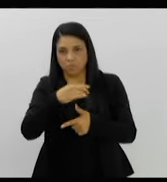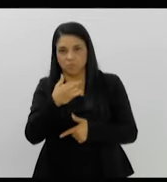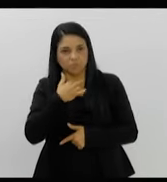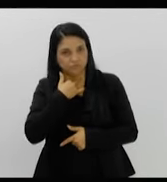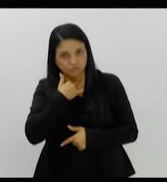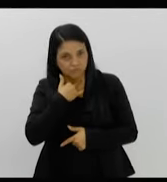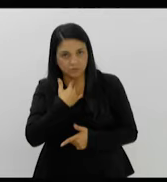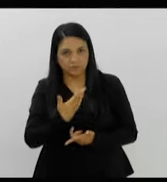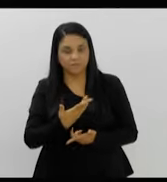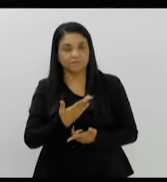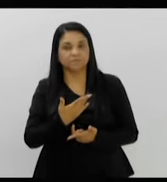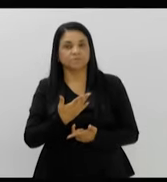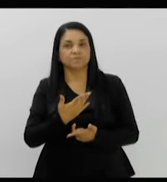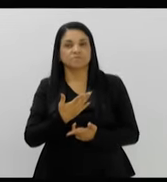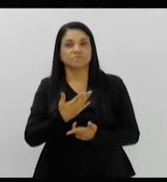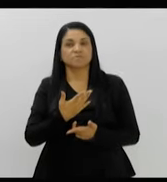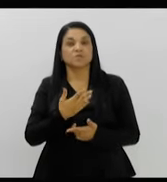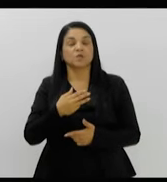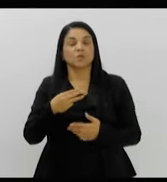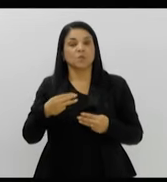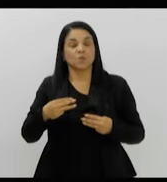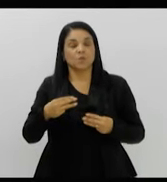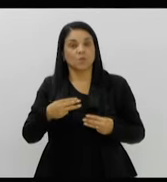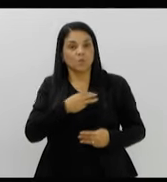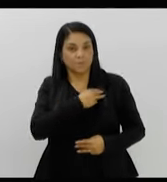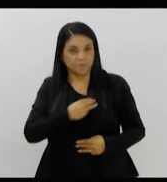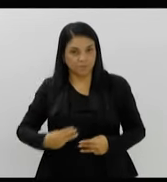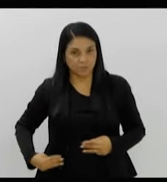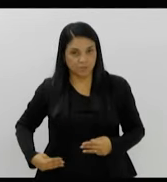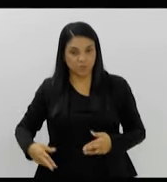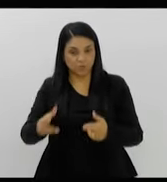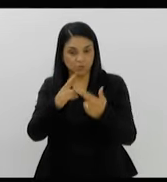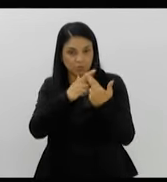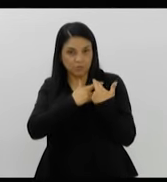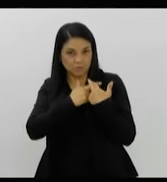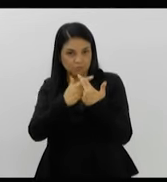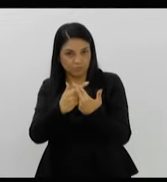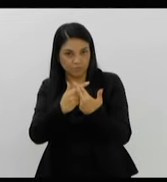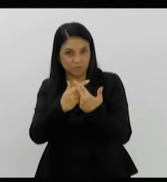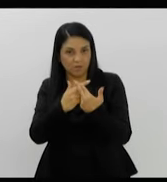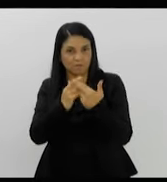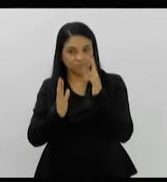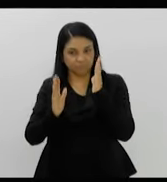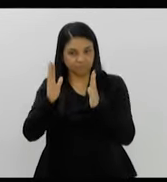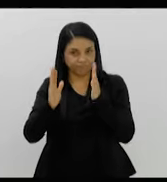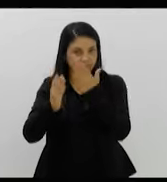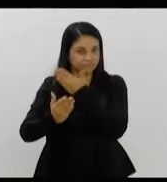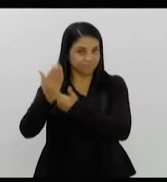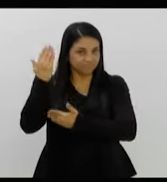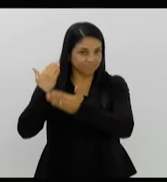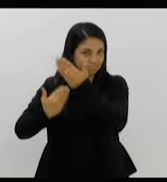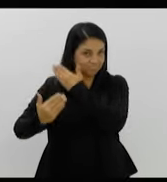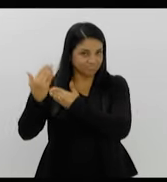operações e o o ministro responsável Então por fazer todo o